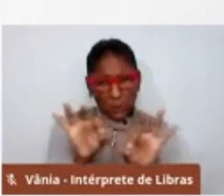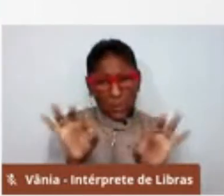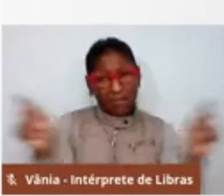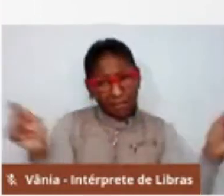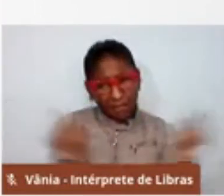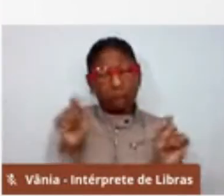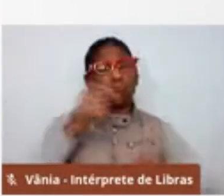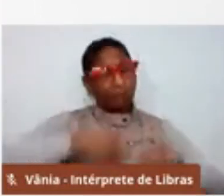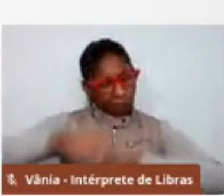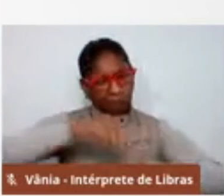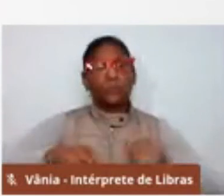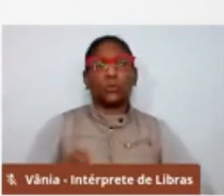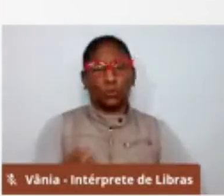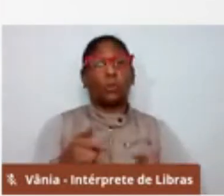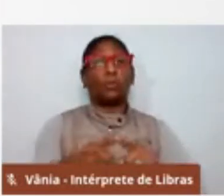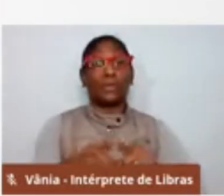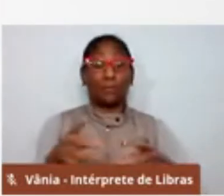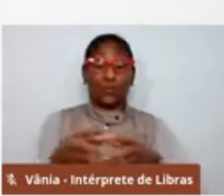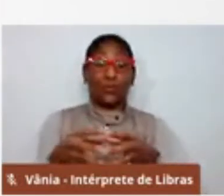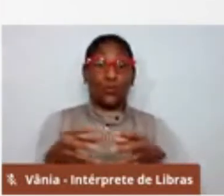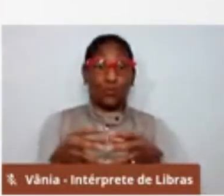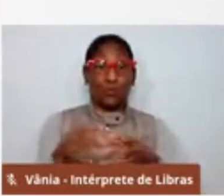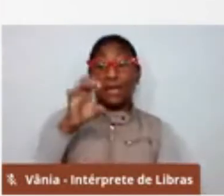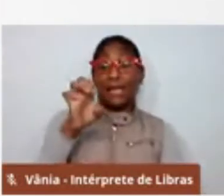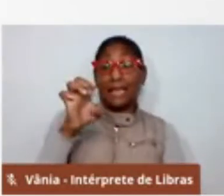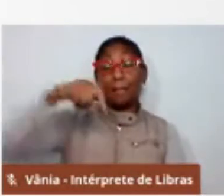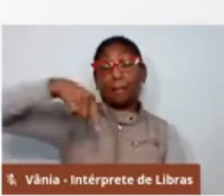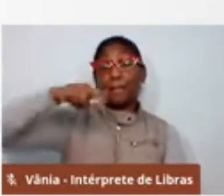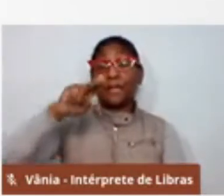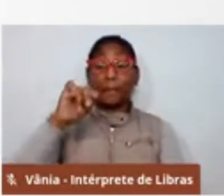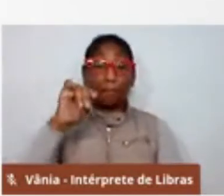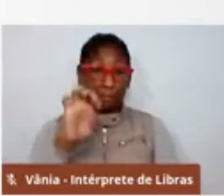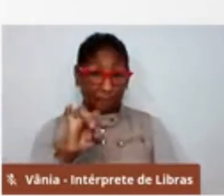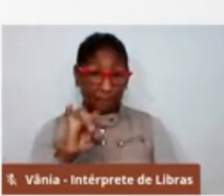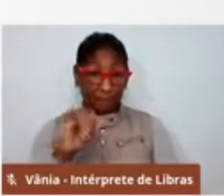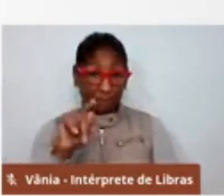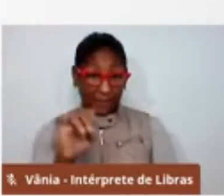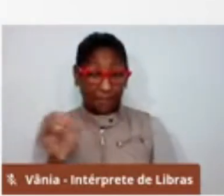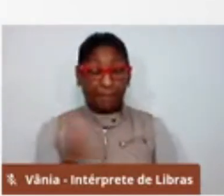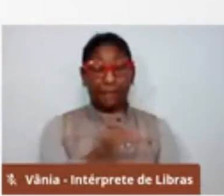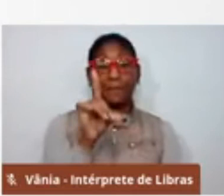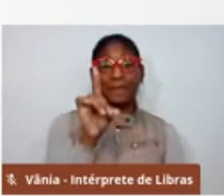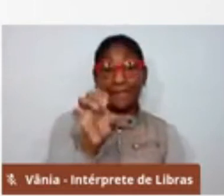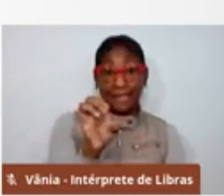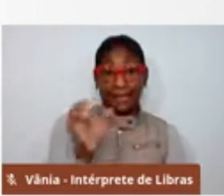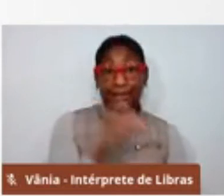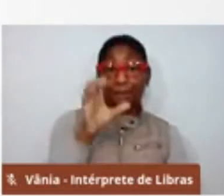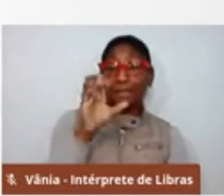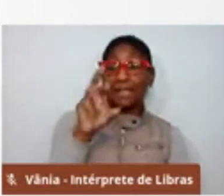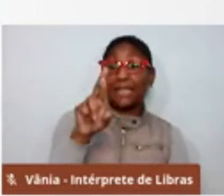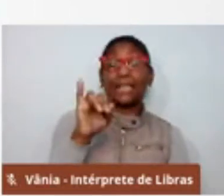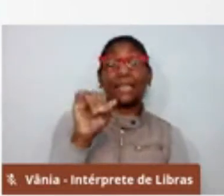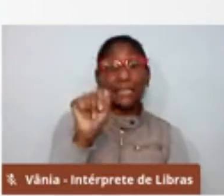de crise, que é multidisciplinar, né, ele analisa com toda a atenção os dados que